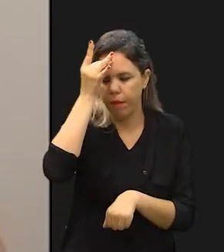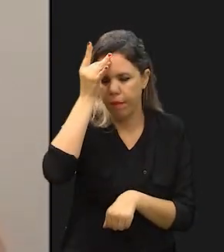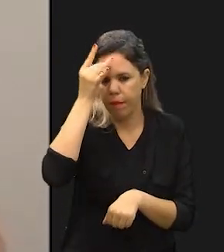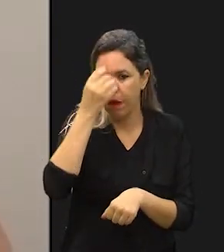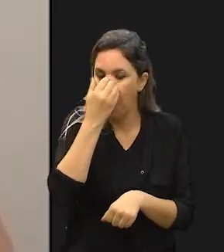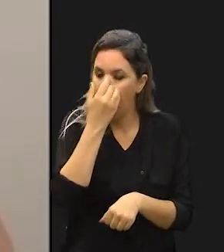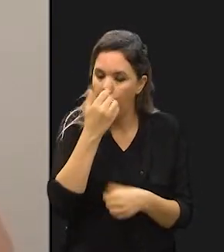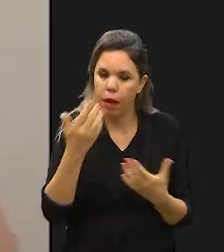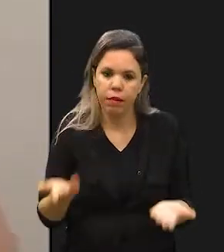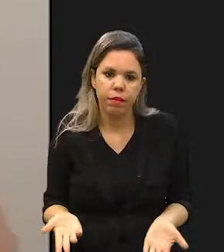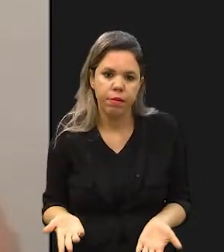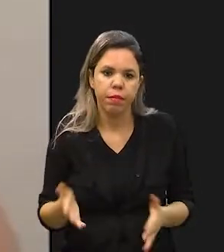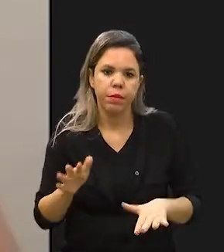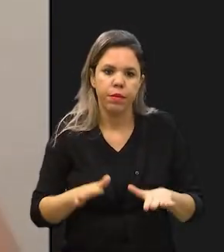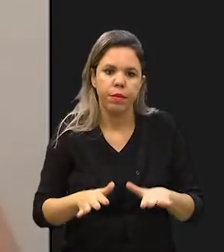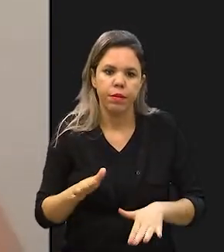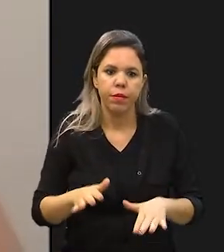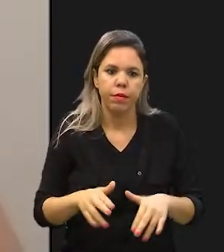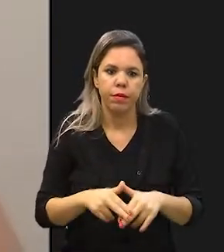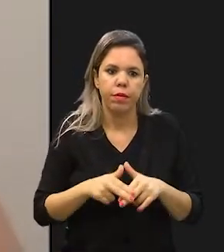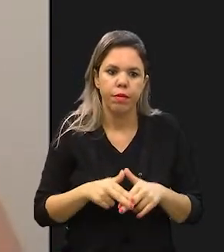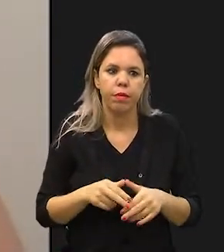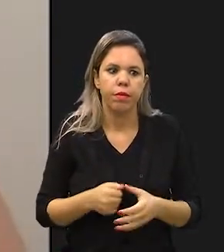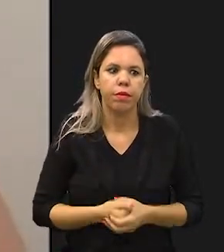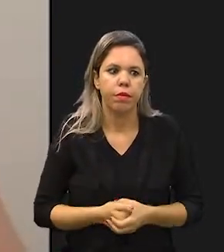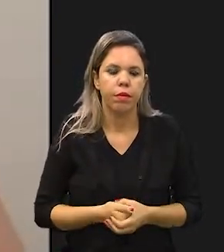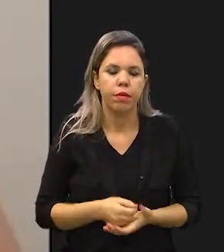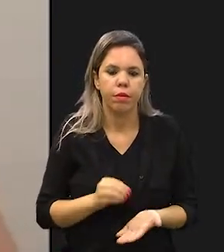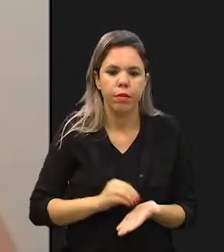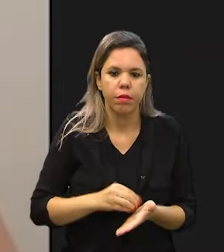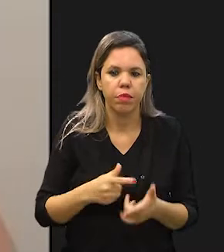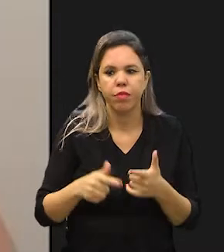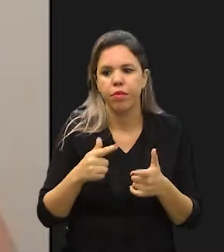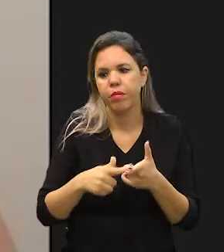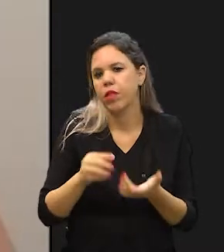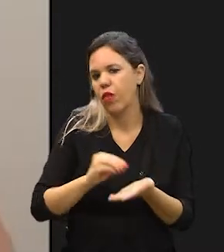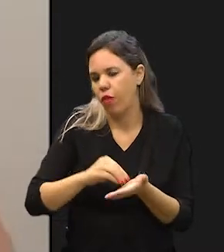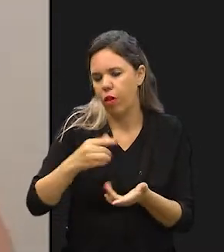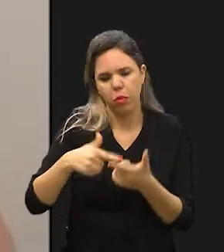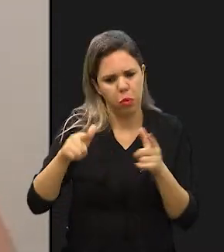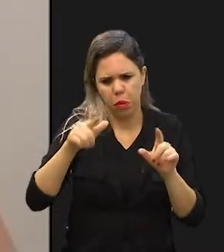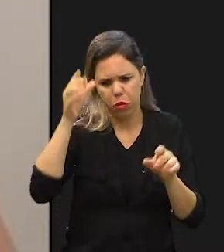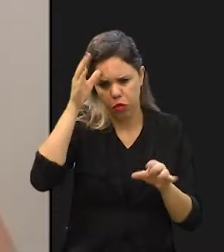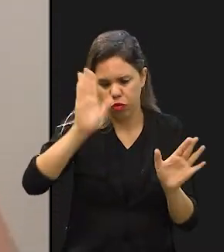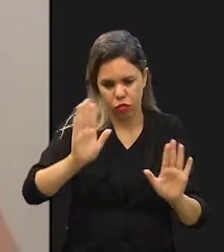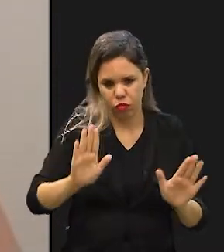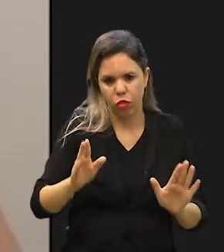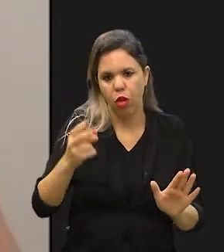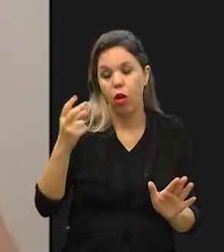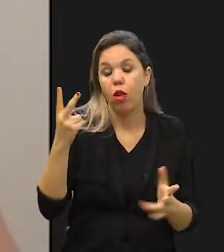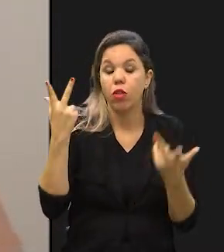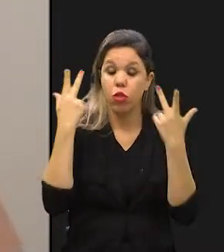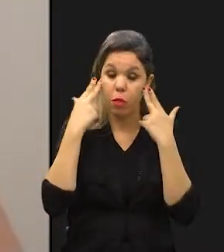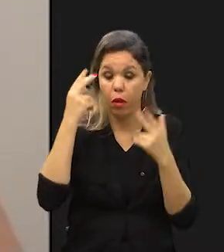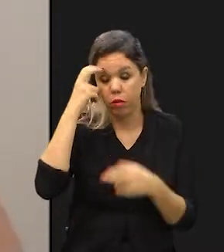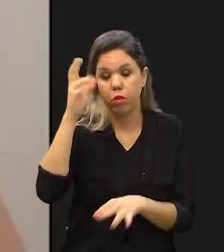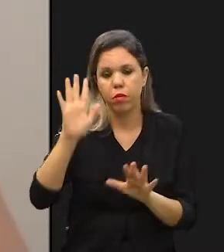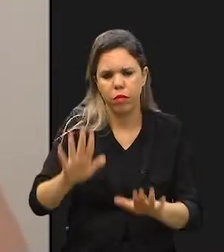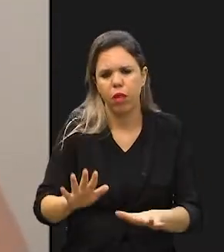conta disso, não muitas vezes por conta de um déficit intelectual. Então,